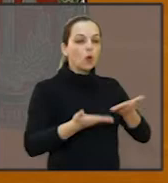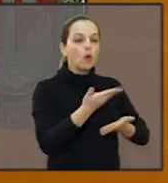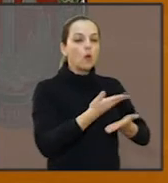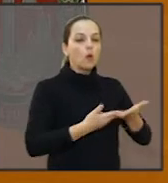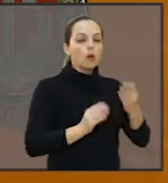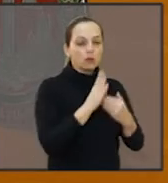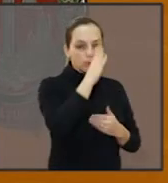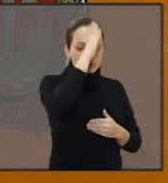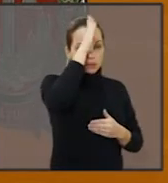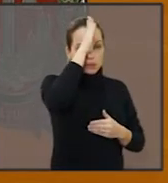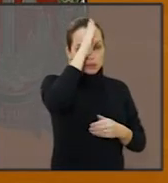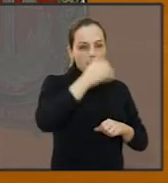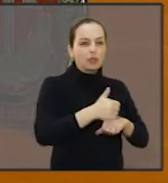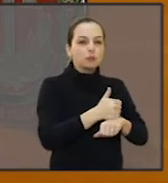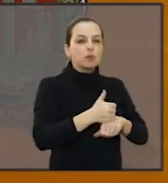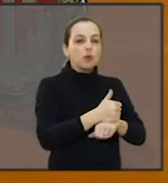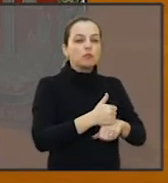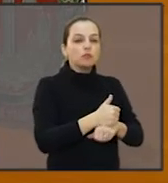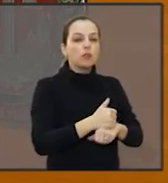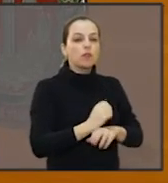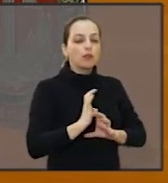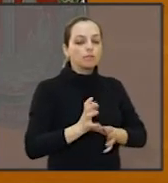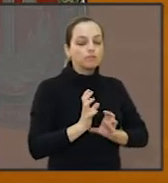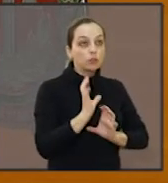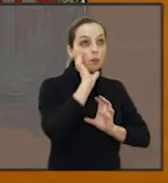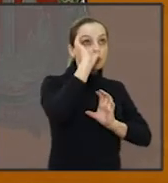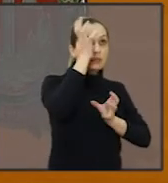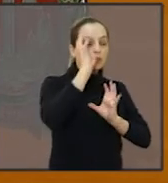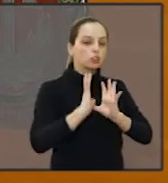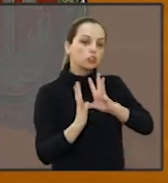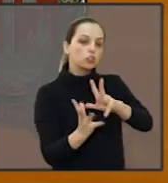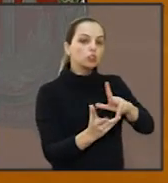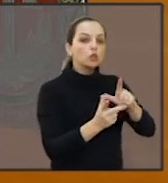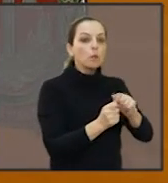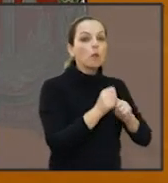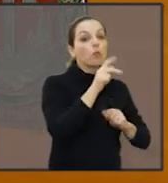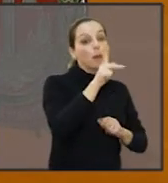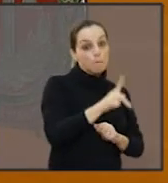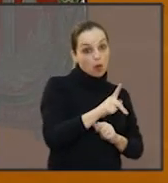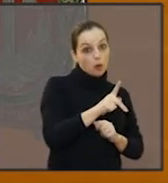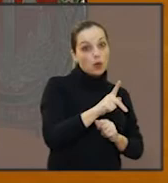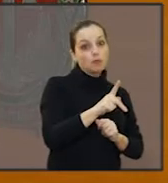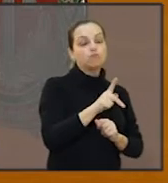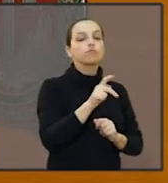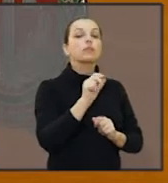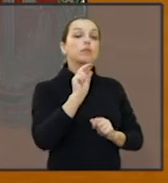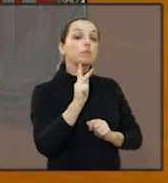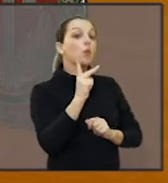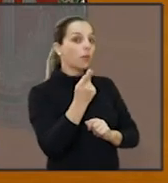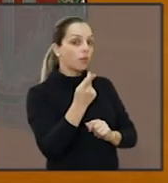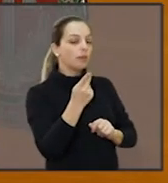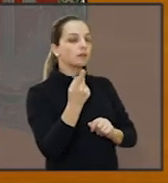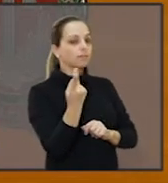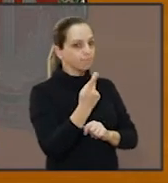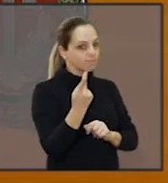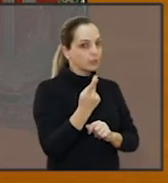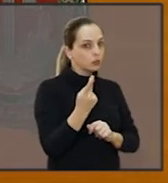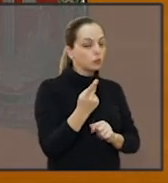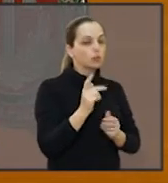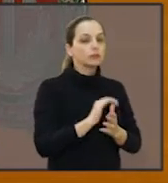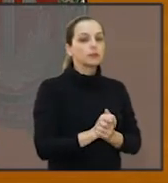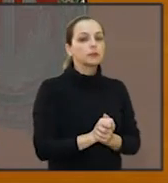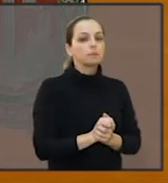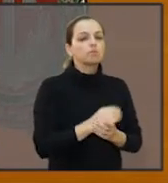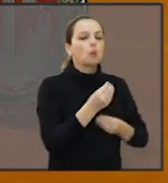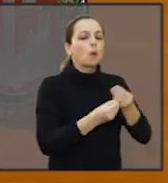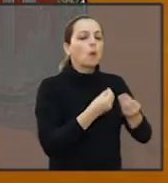grandes nomes do basquete mundial, entre eles a Paula e a Hortência. Agora, como é que eram